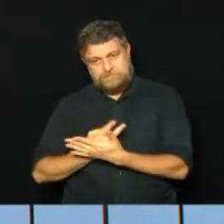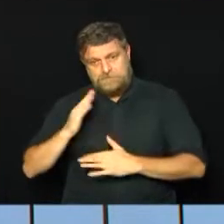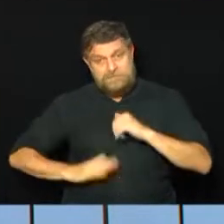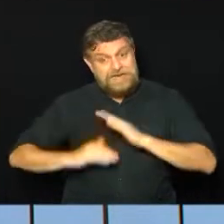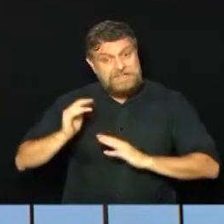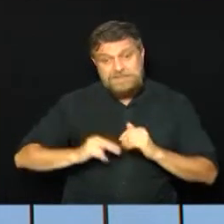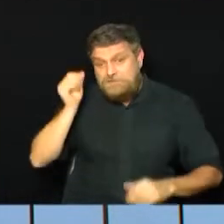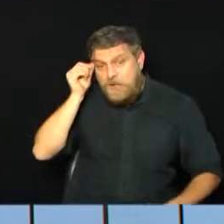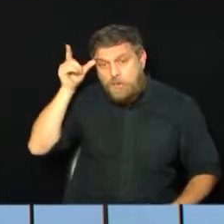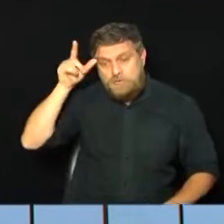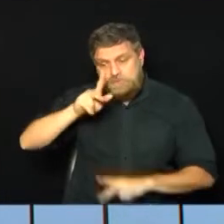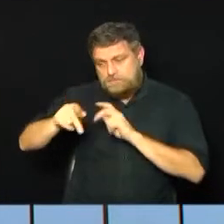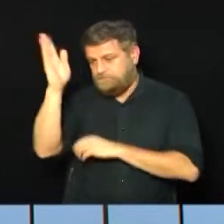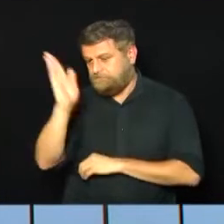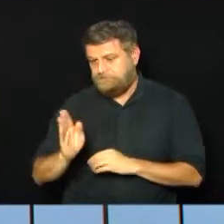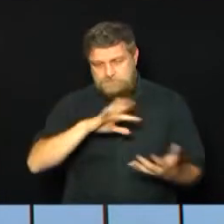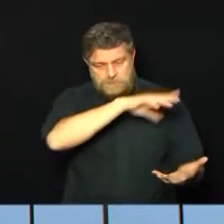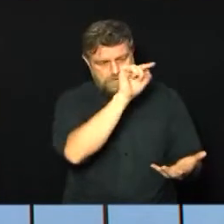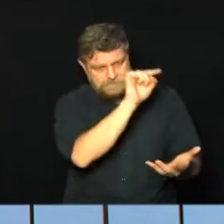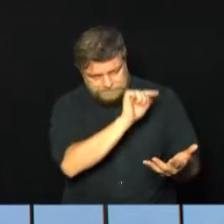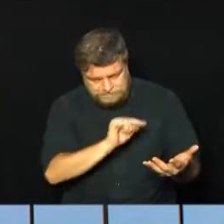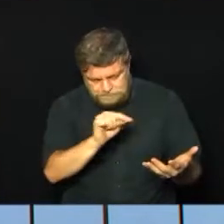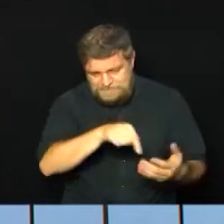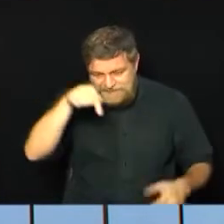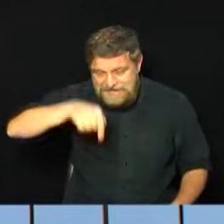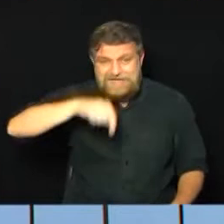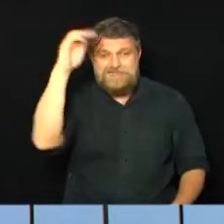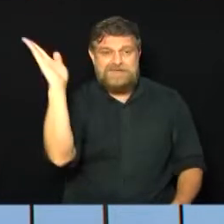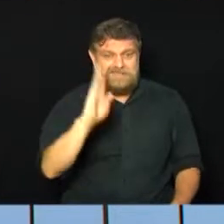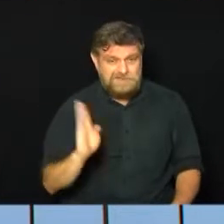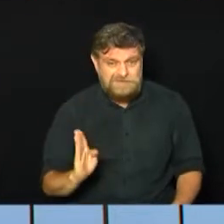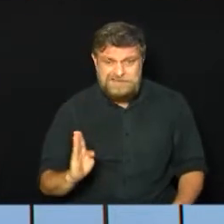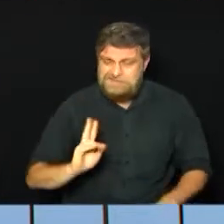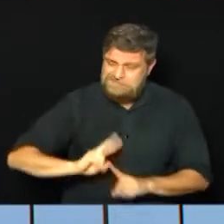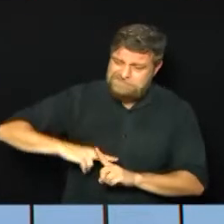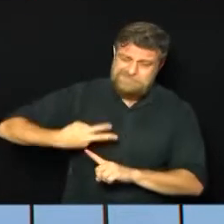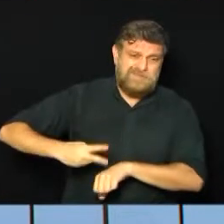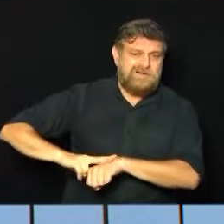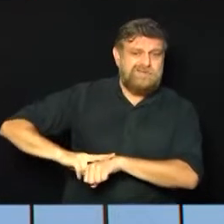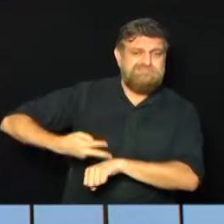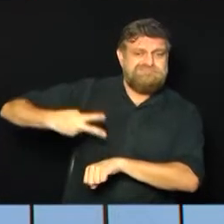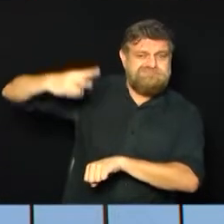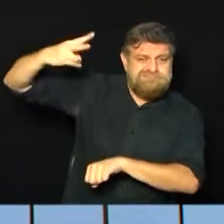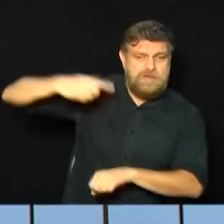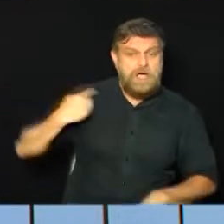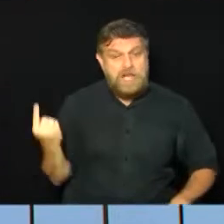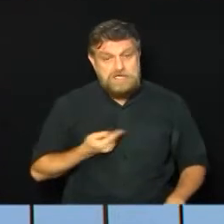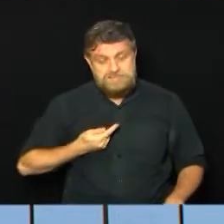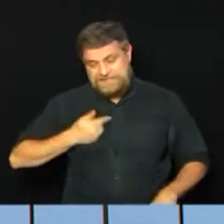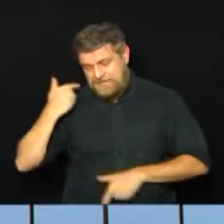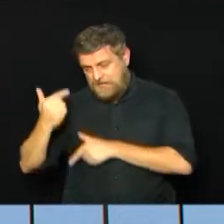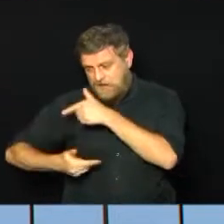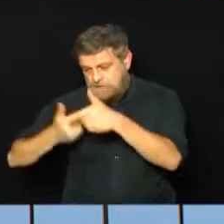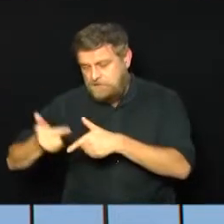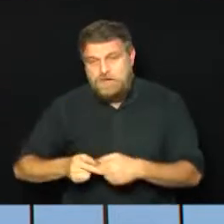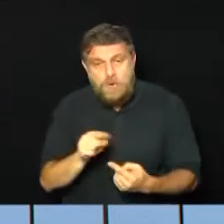cultura que existe no Brasil, existe no mundo todo, mas aqui é o concurso, né? Então, a gente precisa fazer esse trabalho de longo prazo, que é mudar